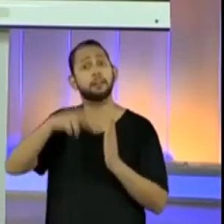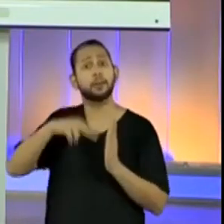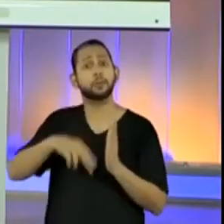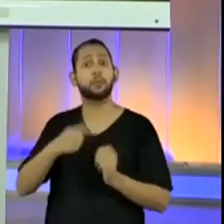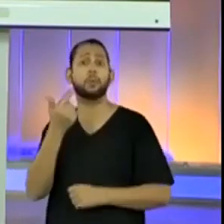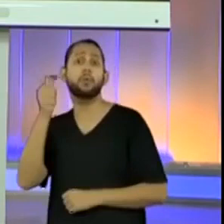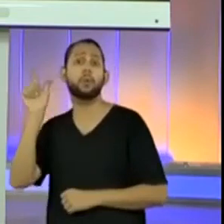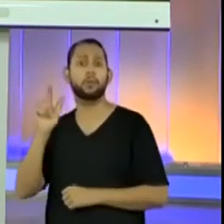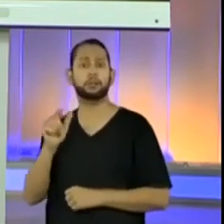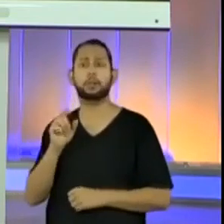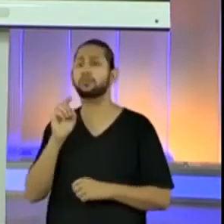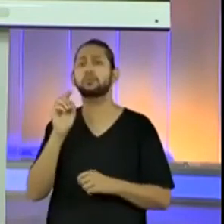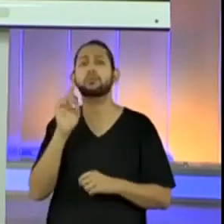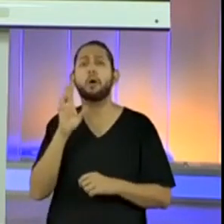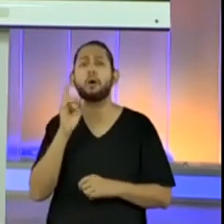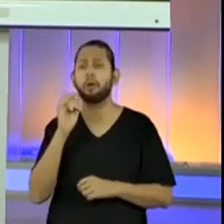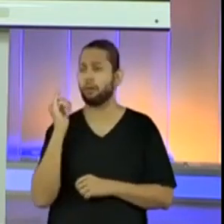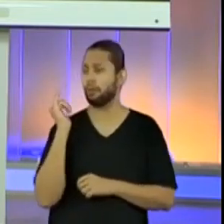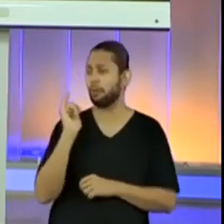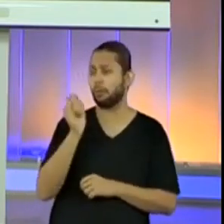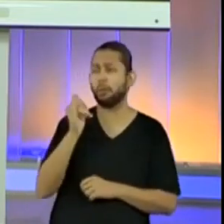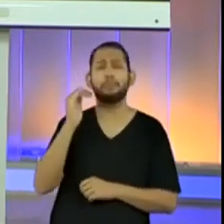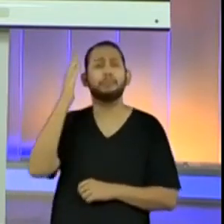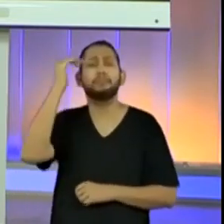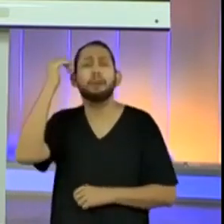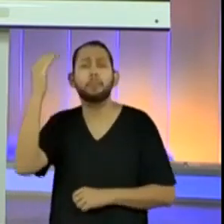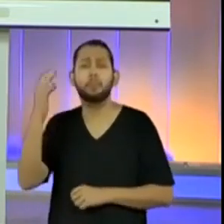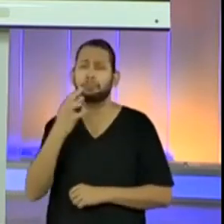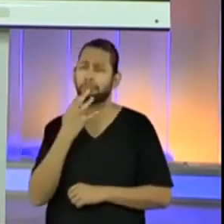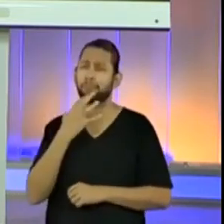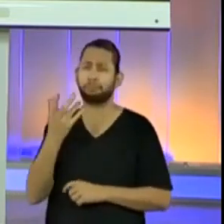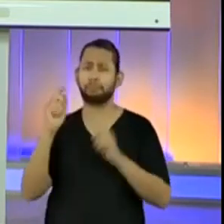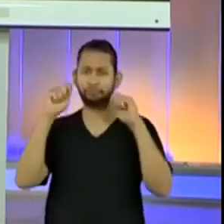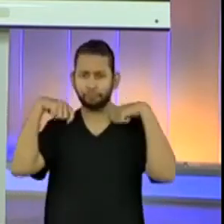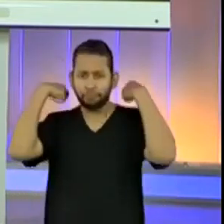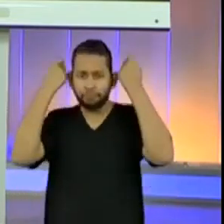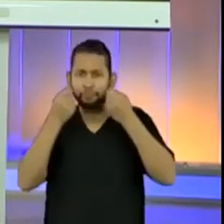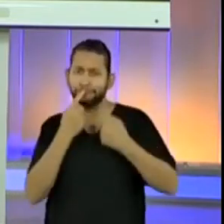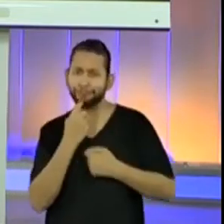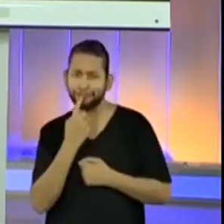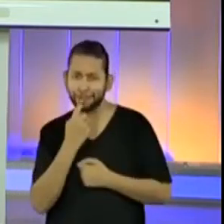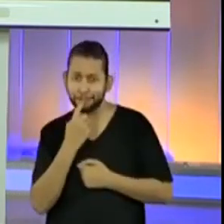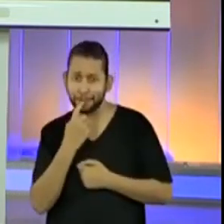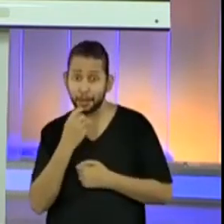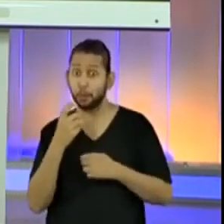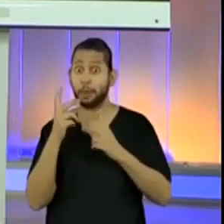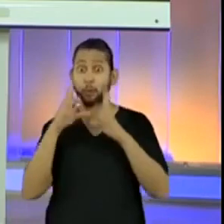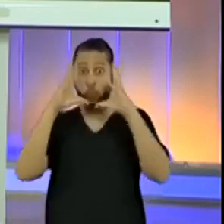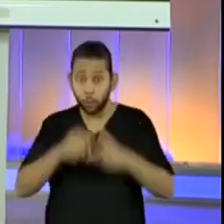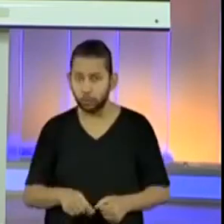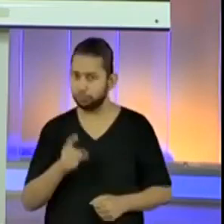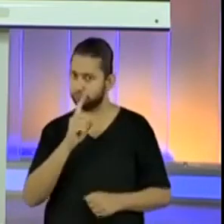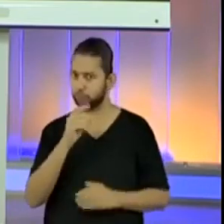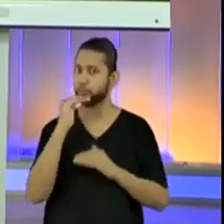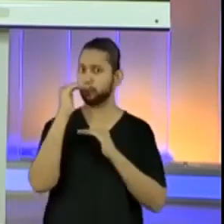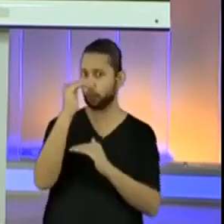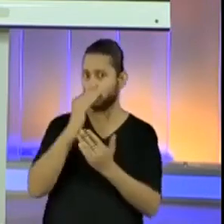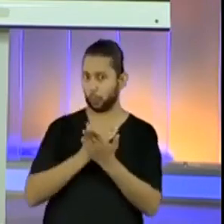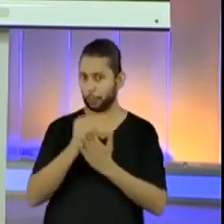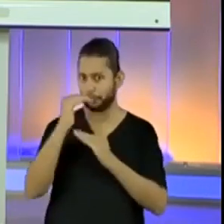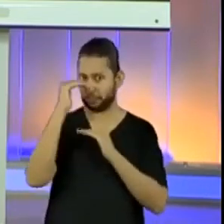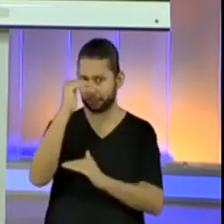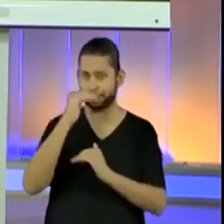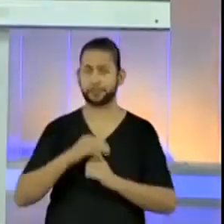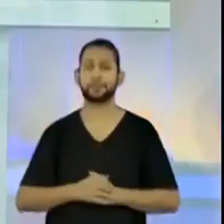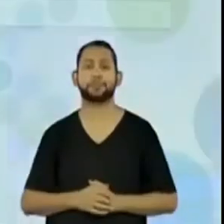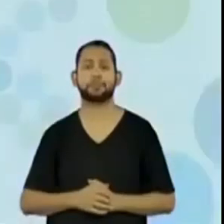leitura, que é só um pedacinho de um conto que a gente já conhece, que é o conto da Chapeuzinho Vermelho. Vamos lá? Era